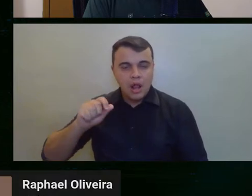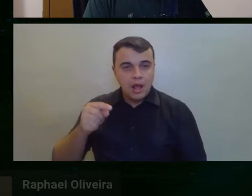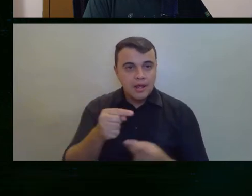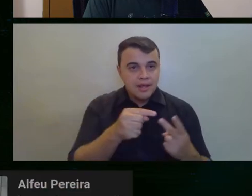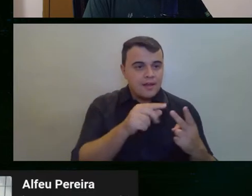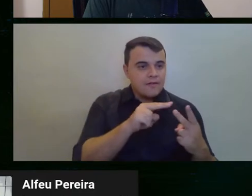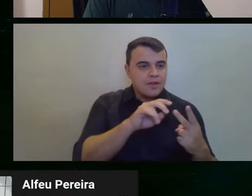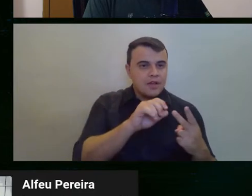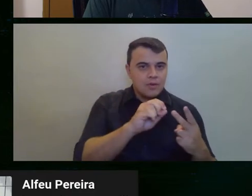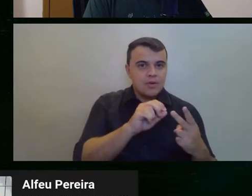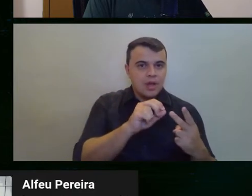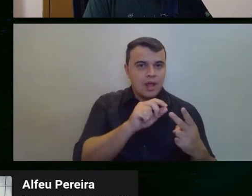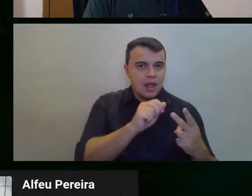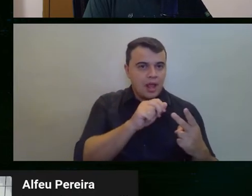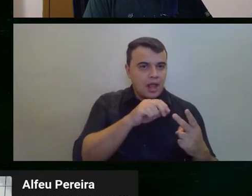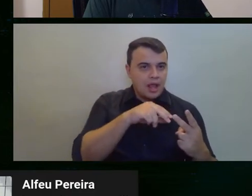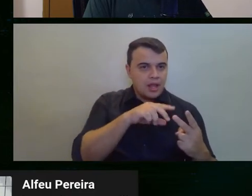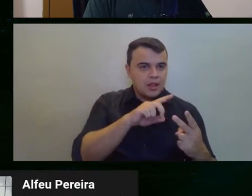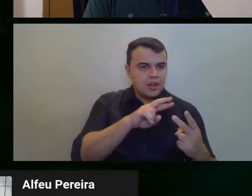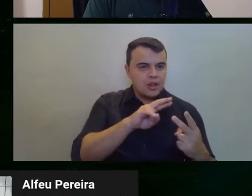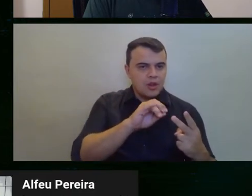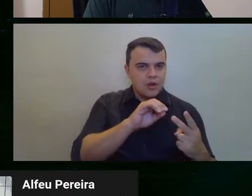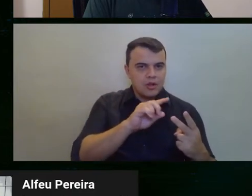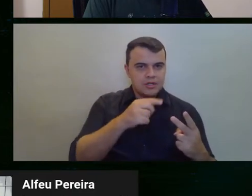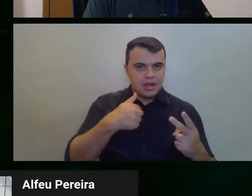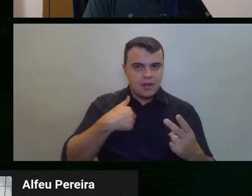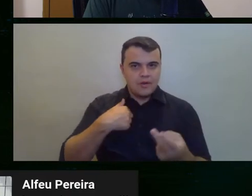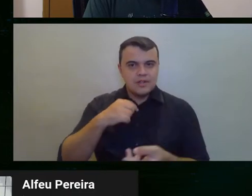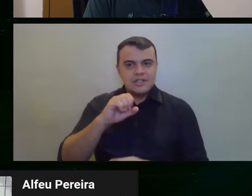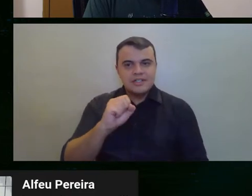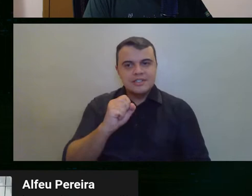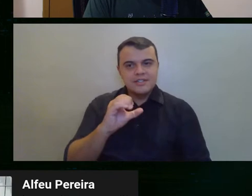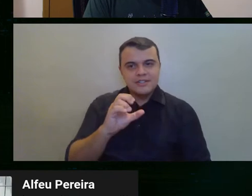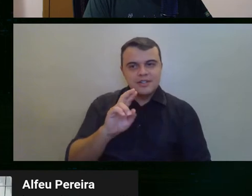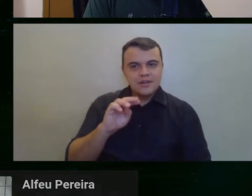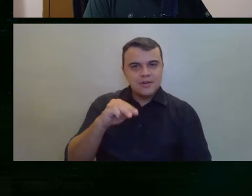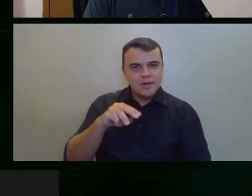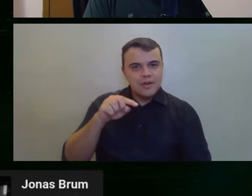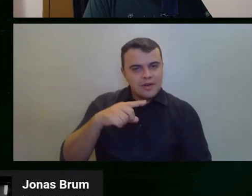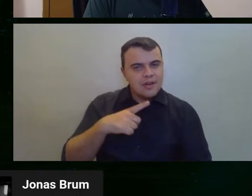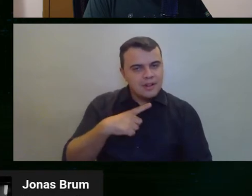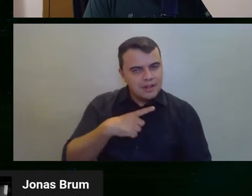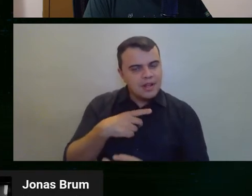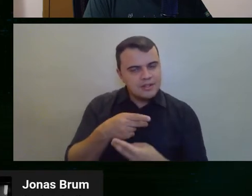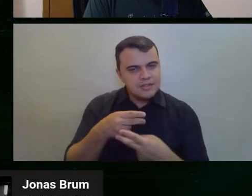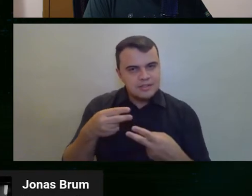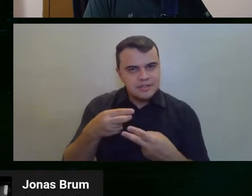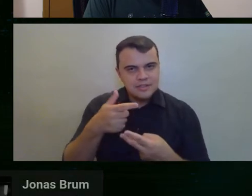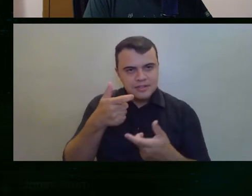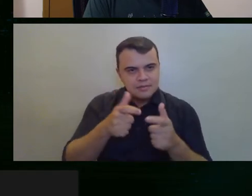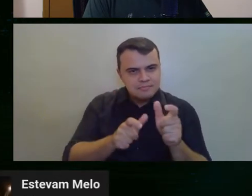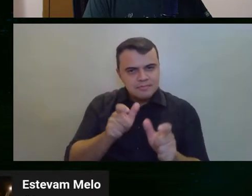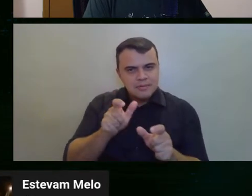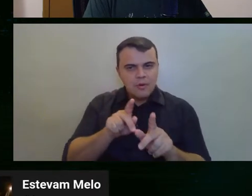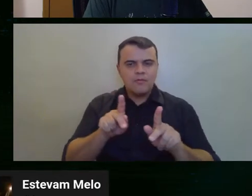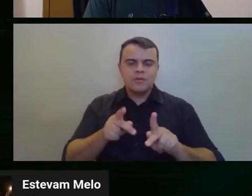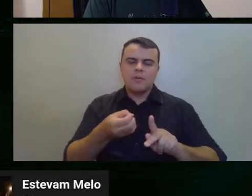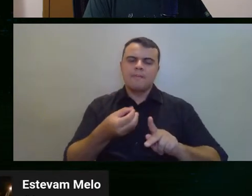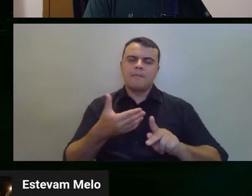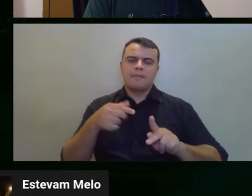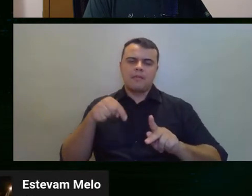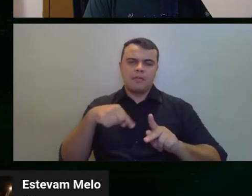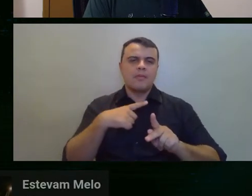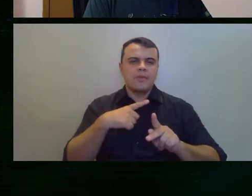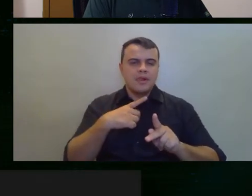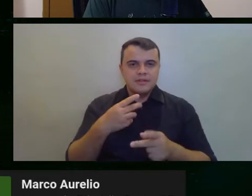Android eu faço a formação de escamaster gente e tem gente boa viu tem que falar que as informações aqui nós